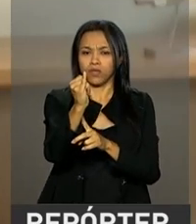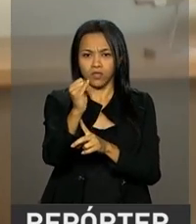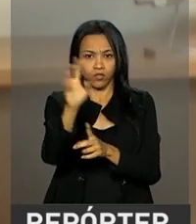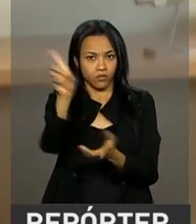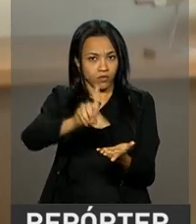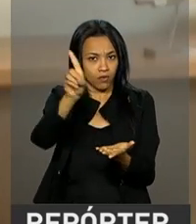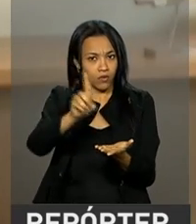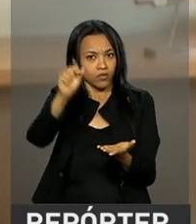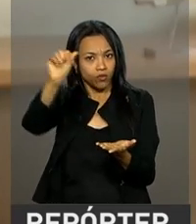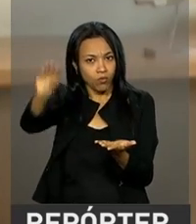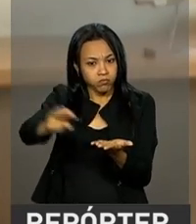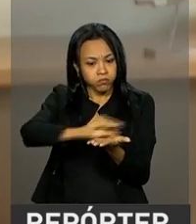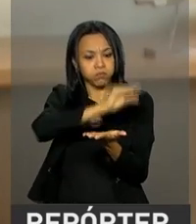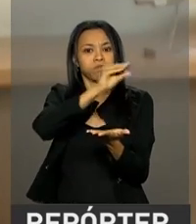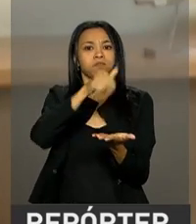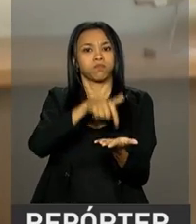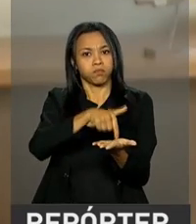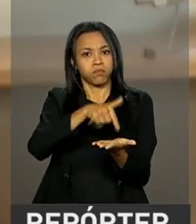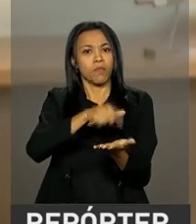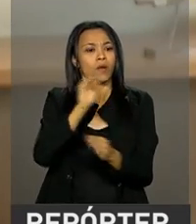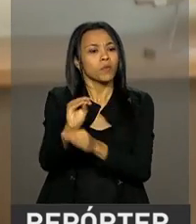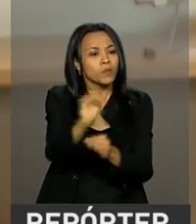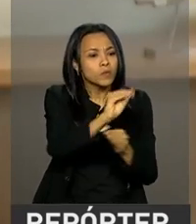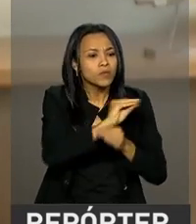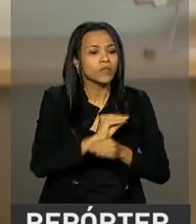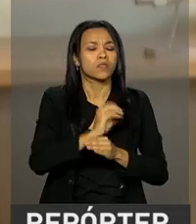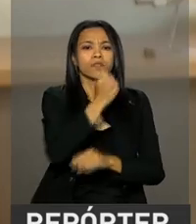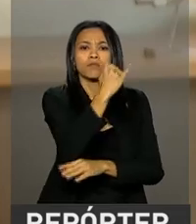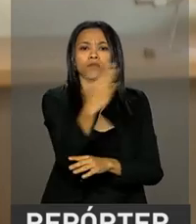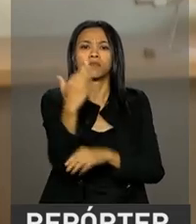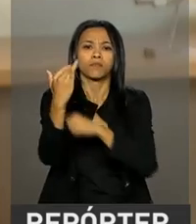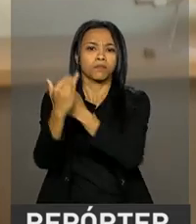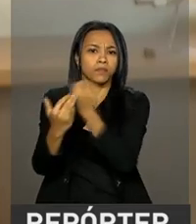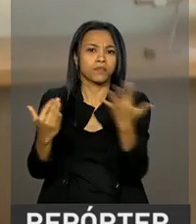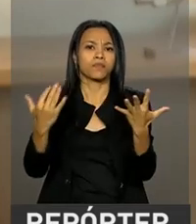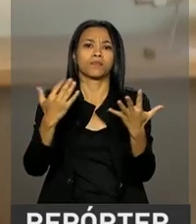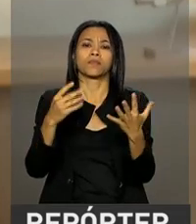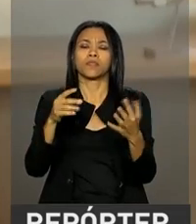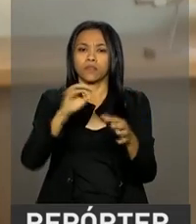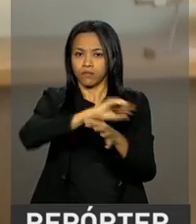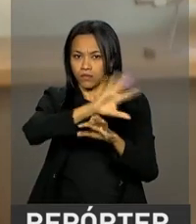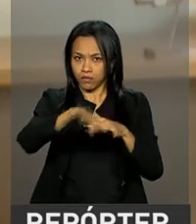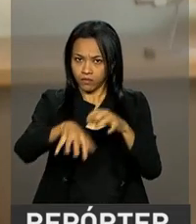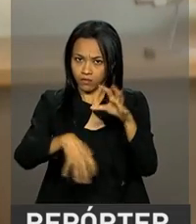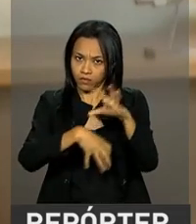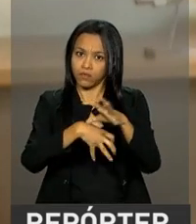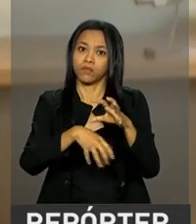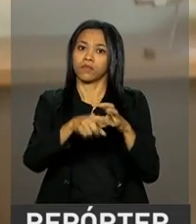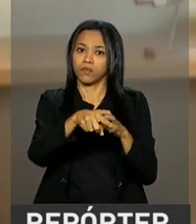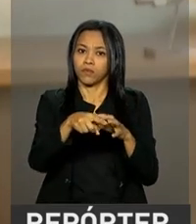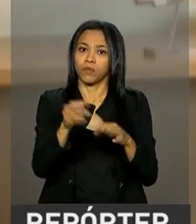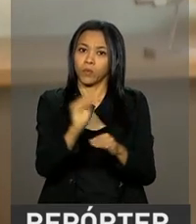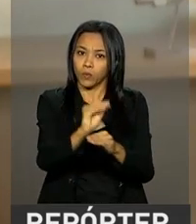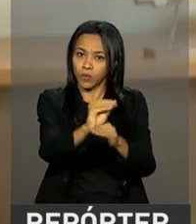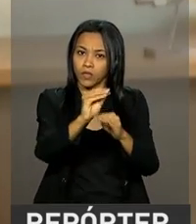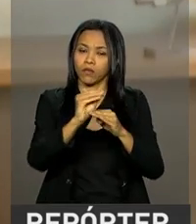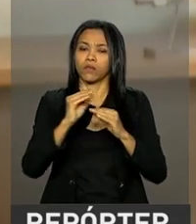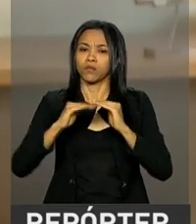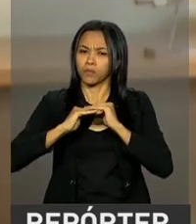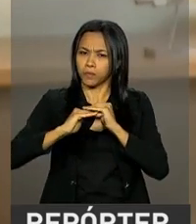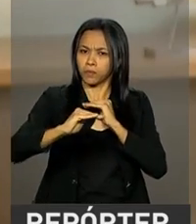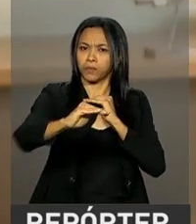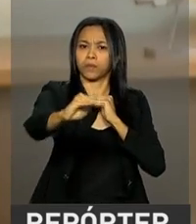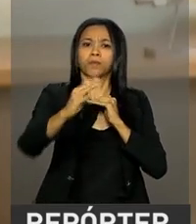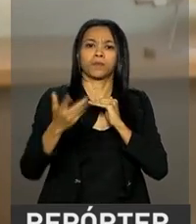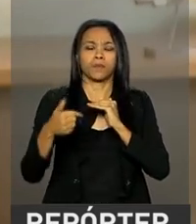para programas de conservação e desenvolvimento sustentável na Amazônia que são programas